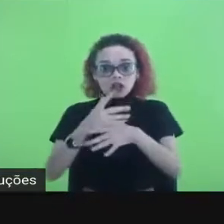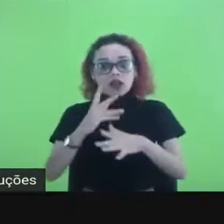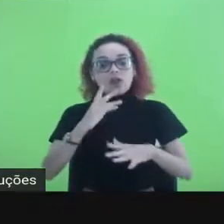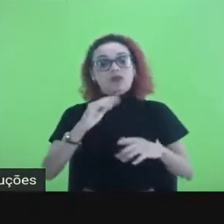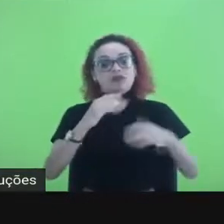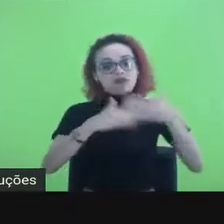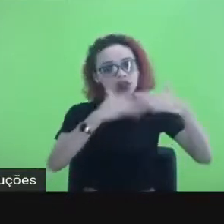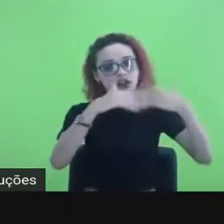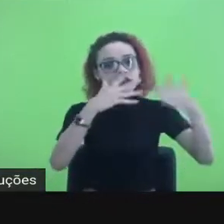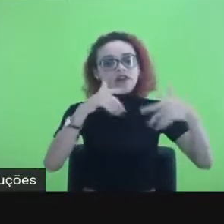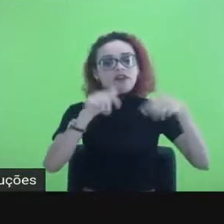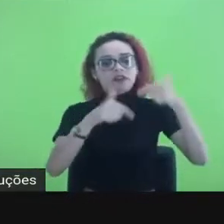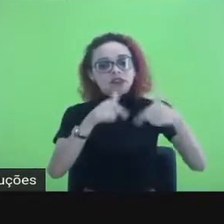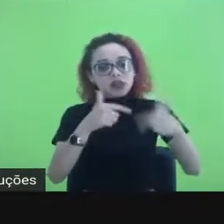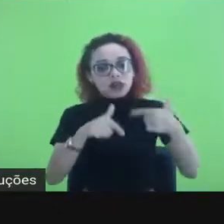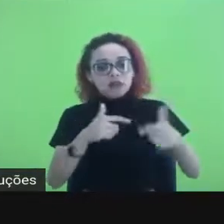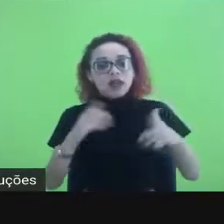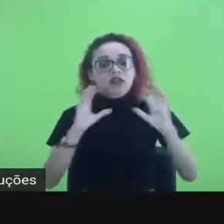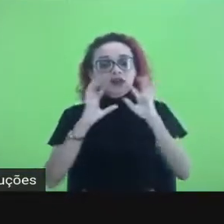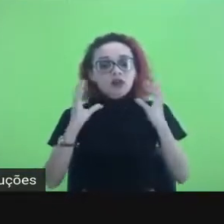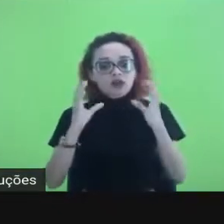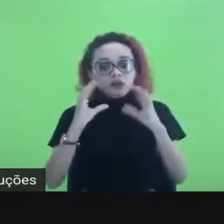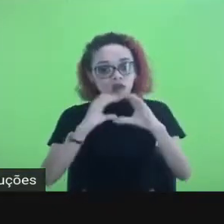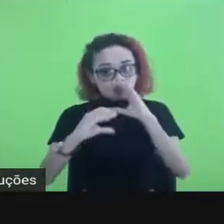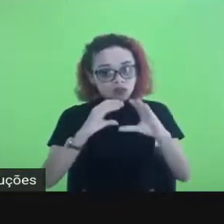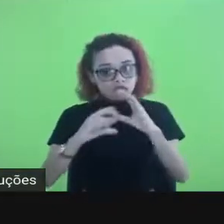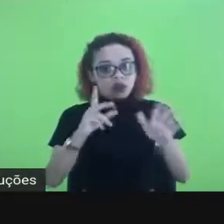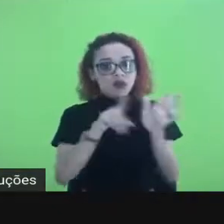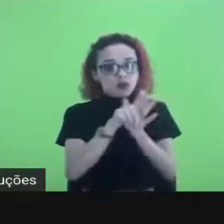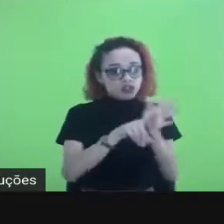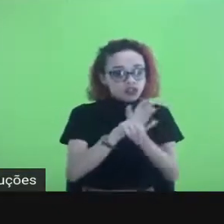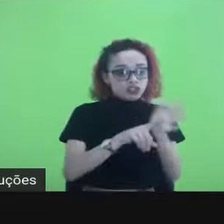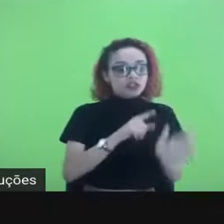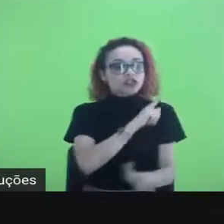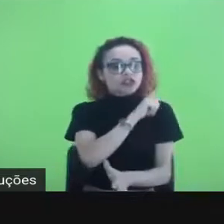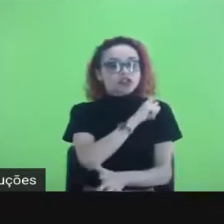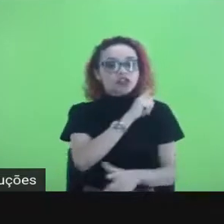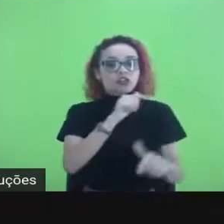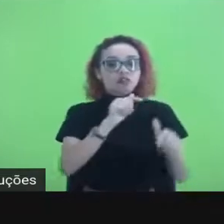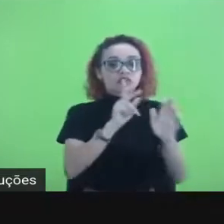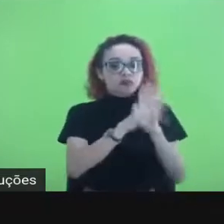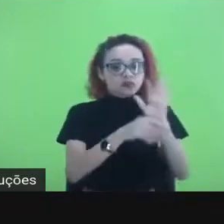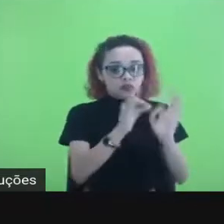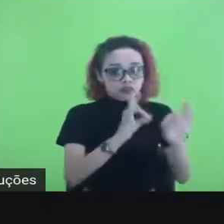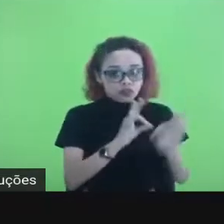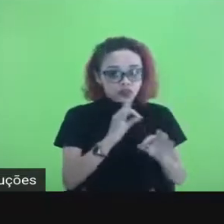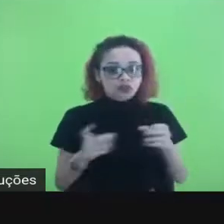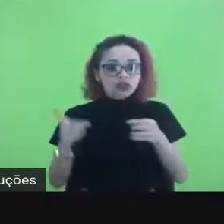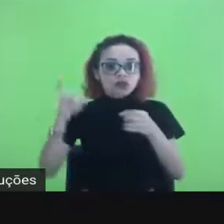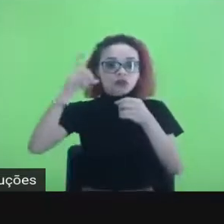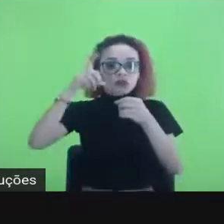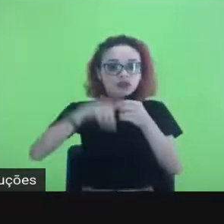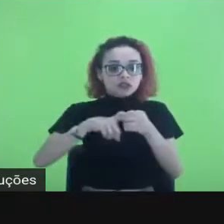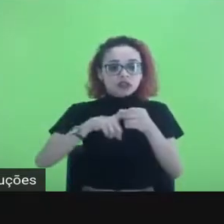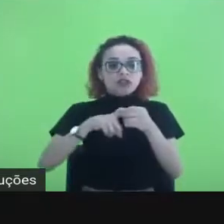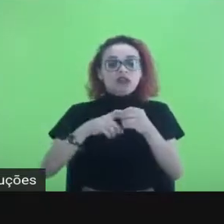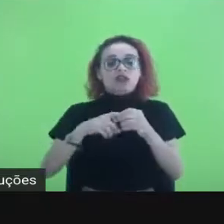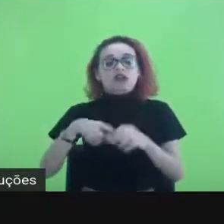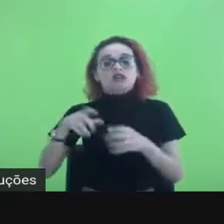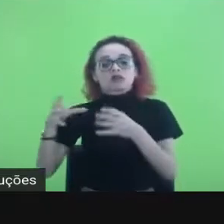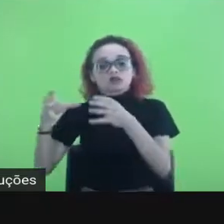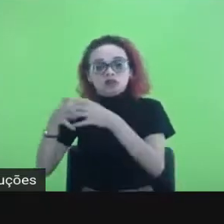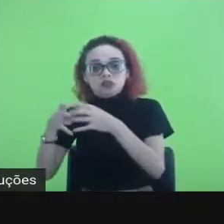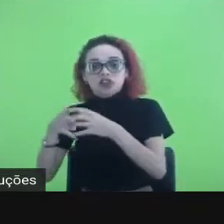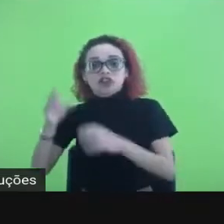comunicação, pesquisa e gestão de projetos. Ela é parceira da Concreto Rosa, faz parte da Coletiva Preta e do